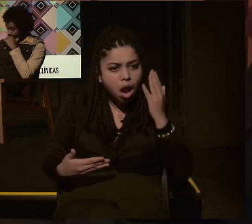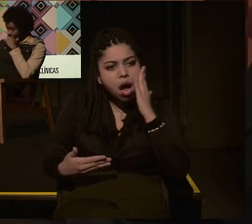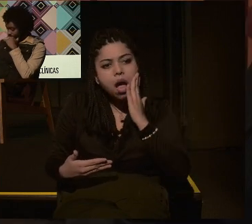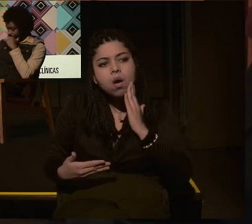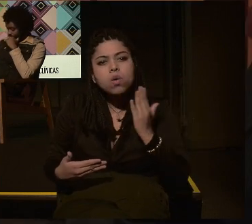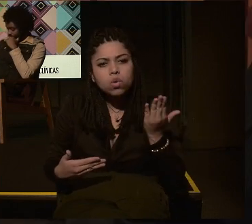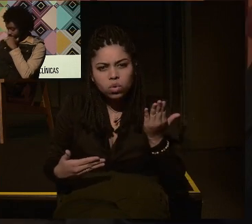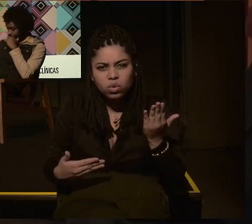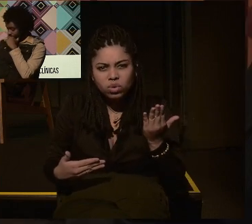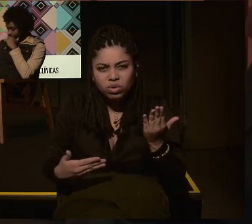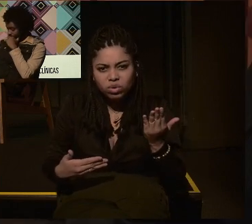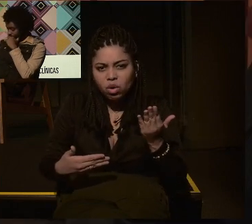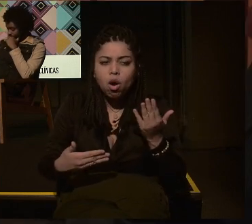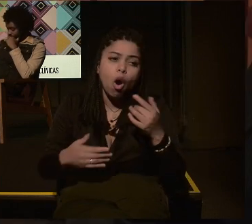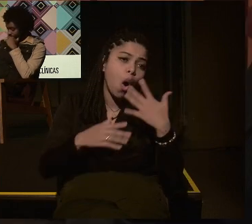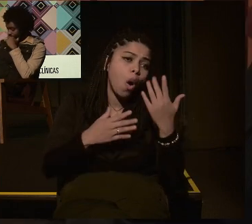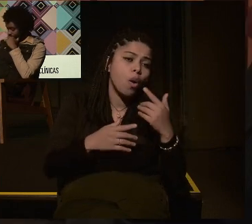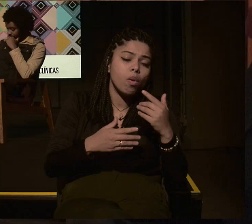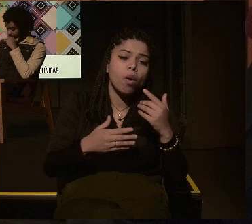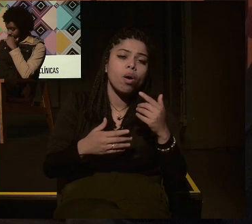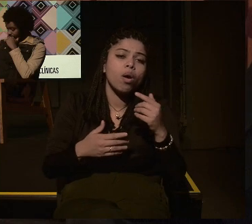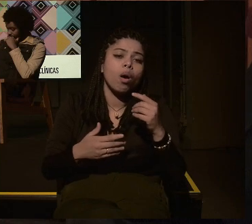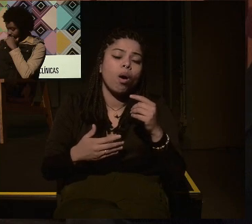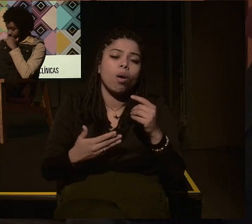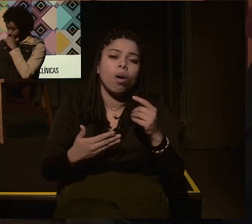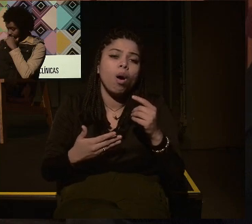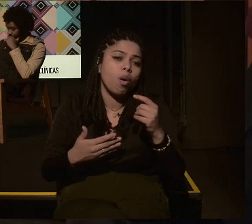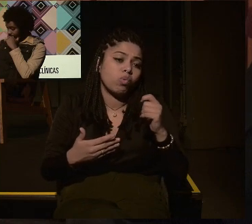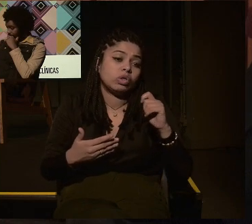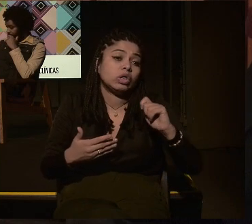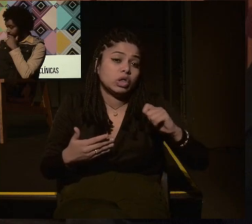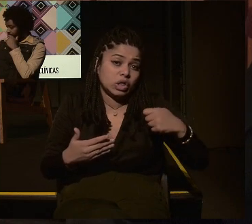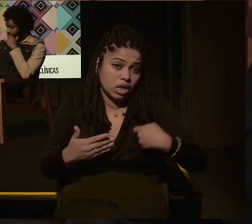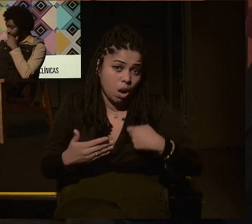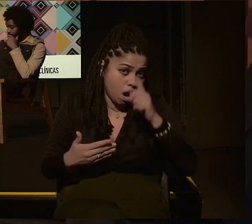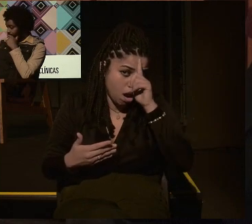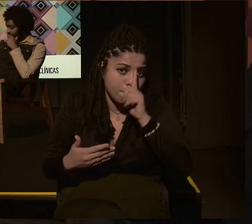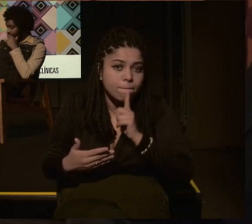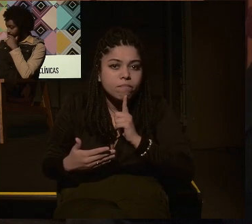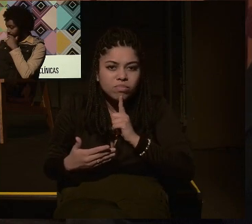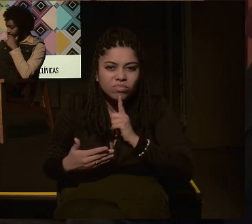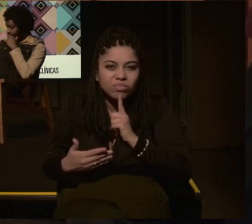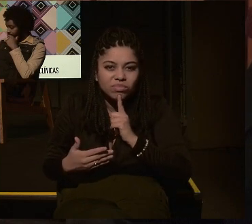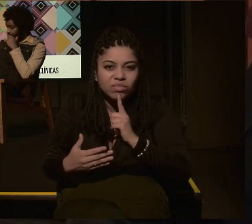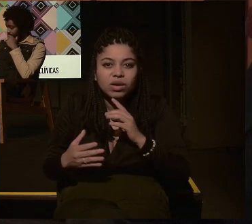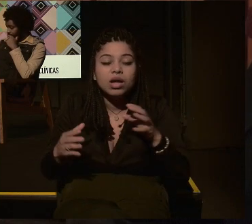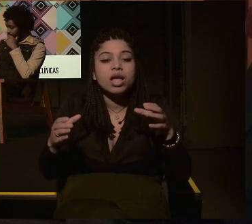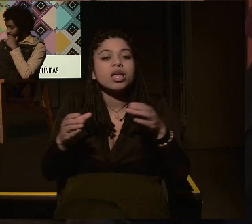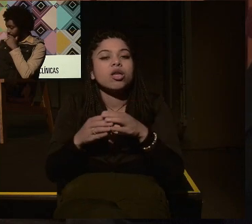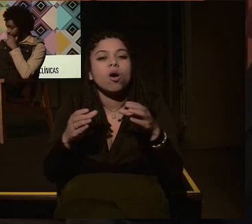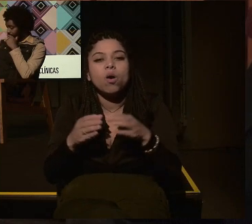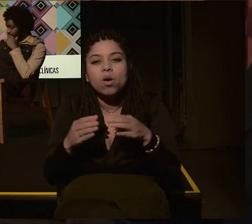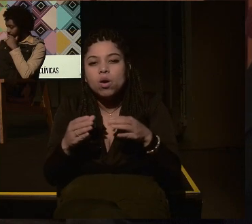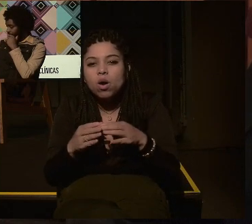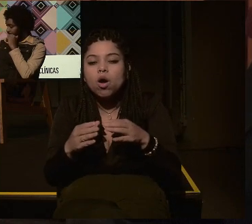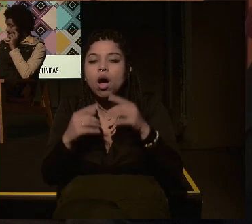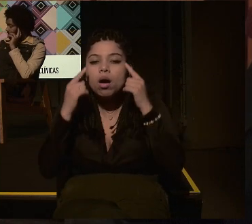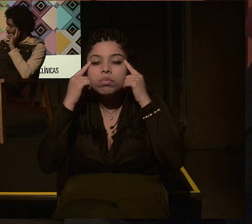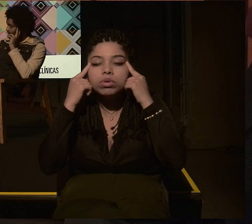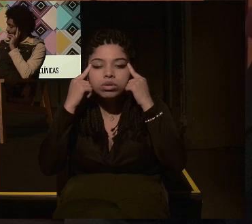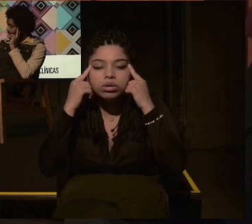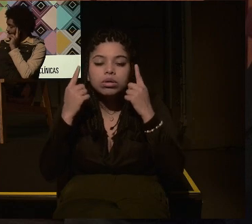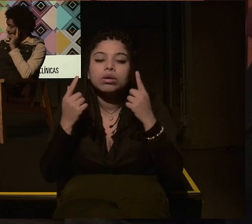que contempla o grupo racial branco? Você se autodeclara amarelo, que contempla o grupo nipo-brasileiro,